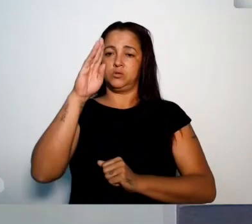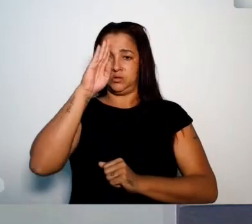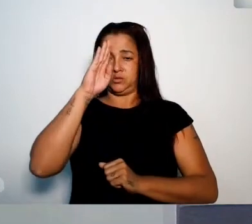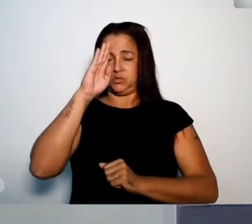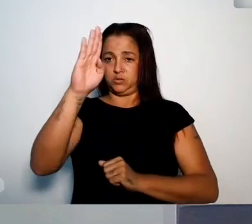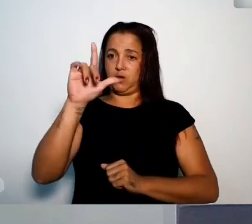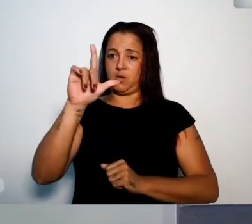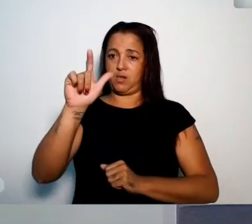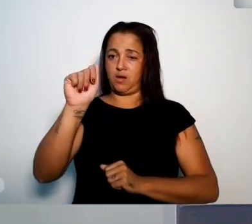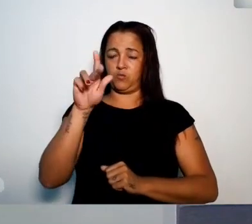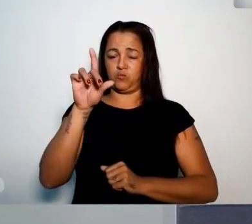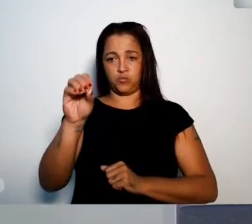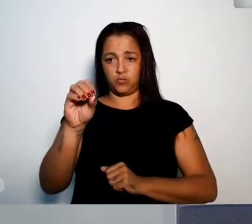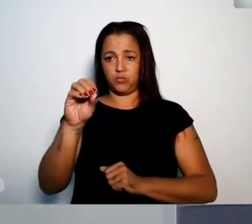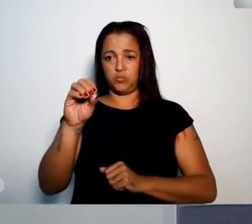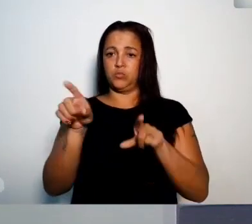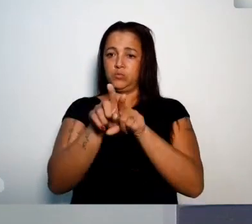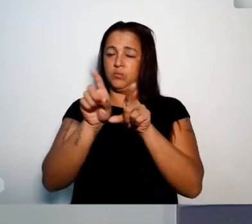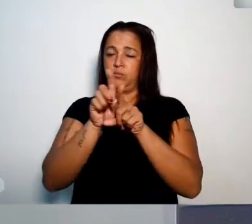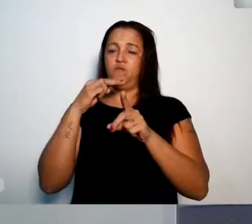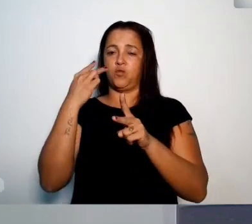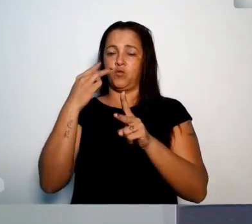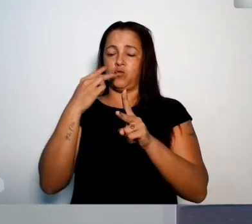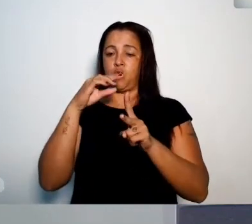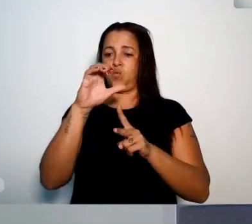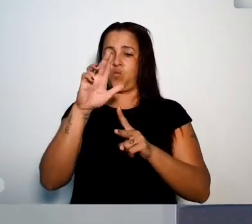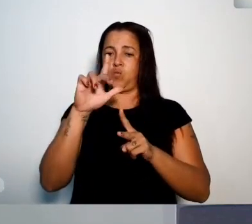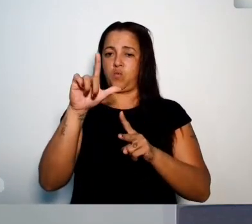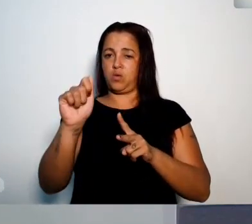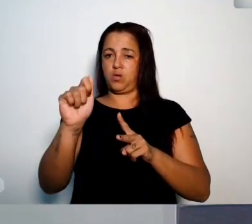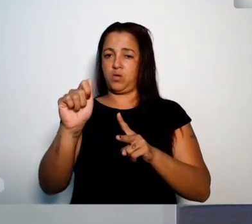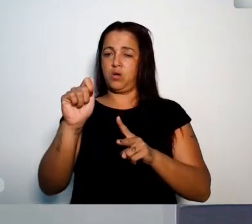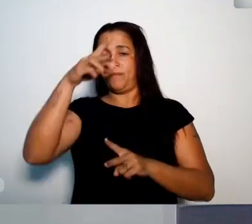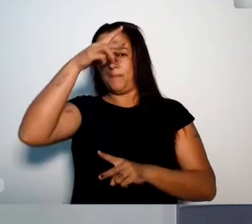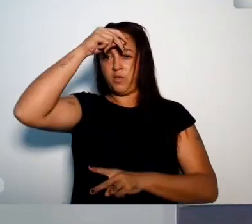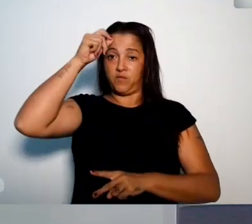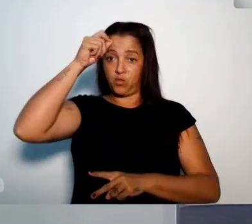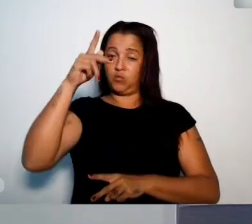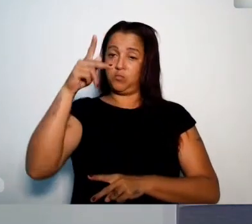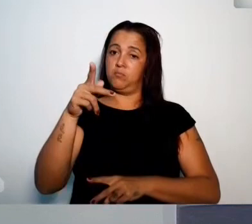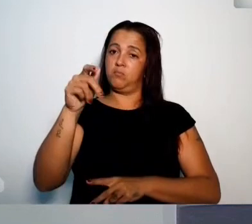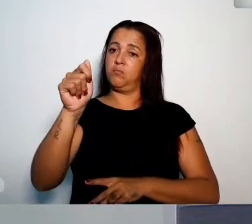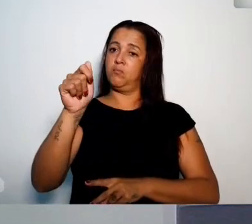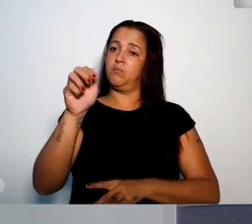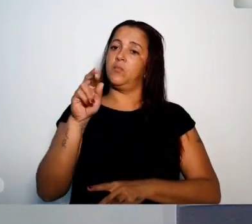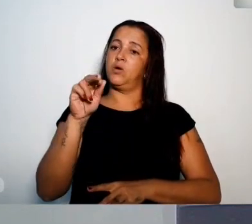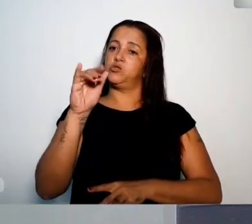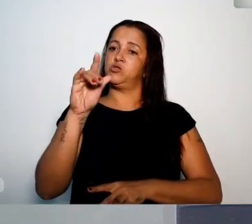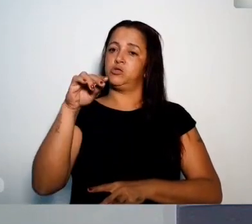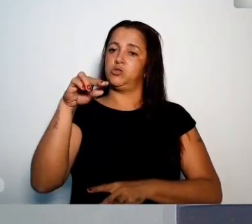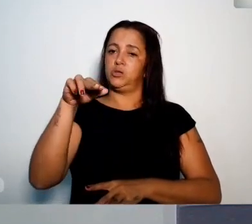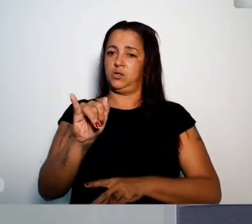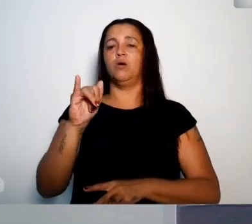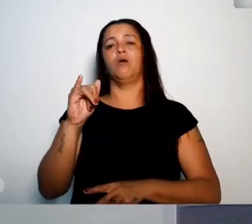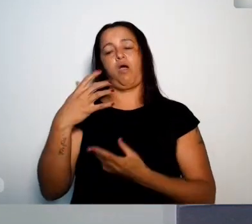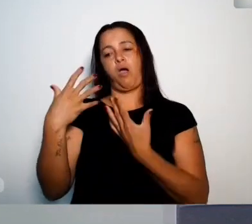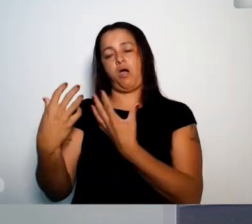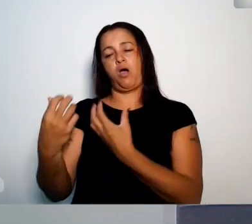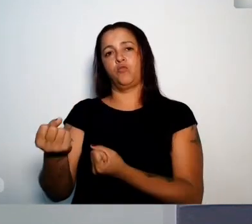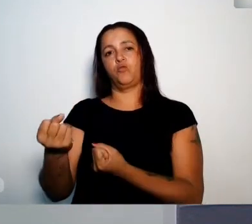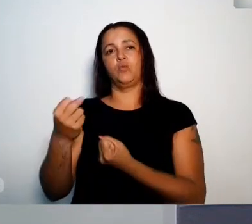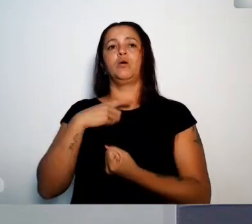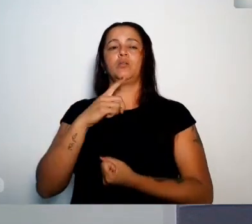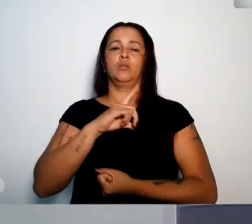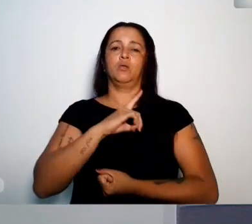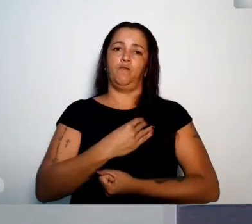o vereador Kula. O prefeito Pardini acatou. Estivemos na escola que,